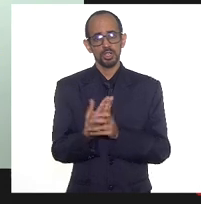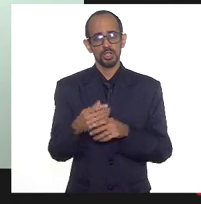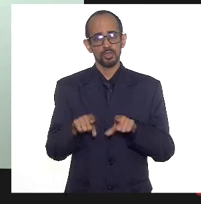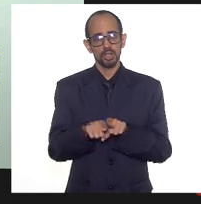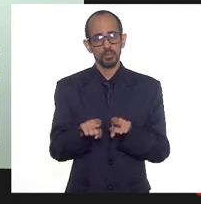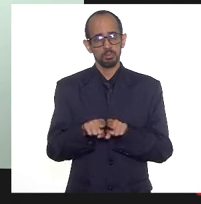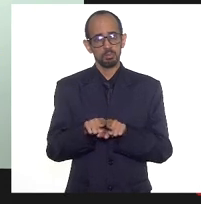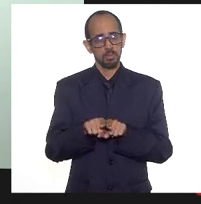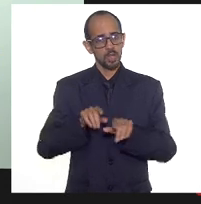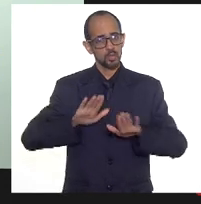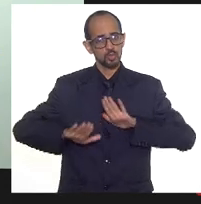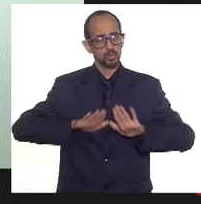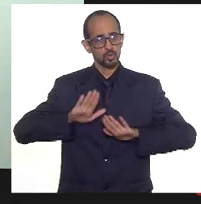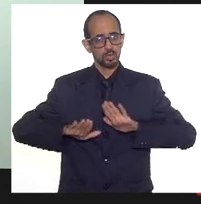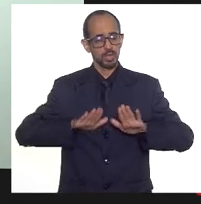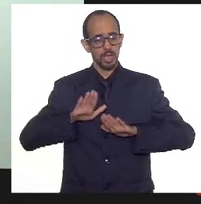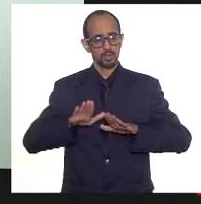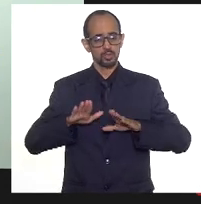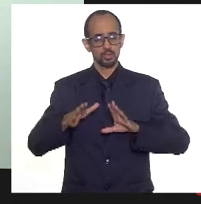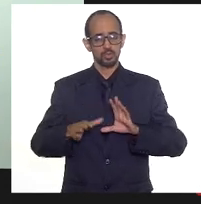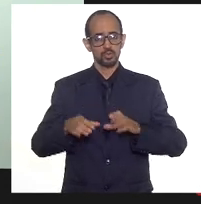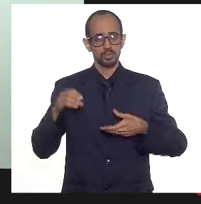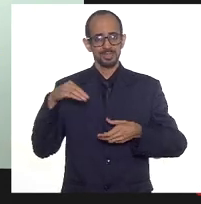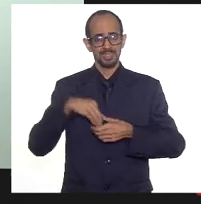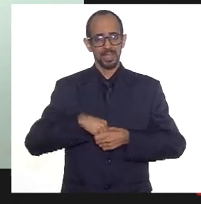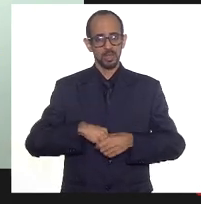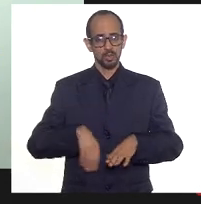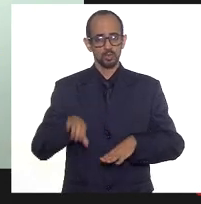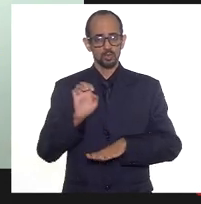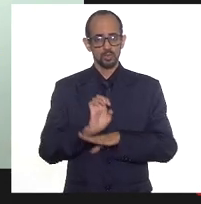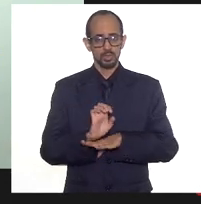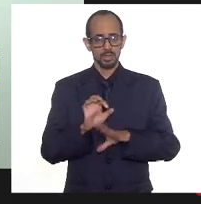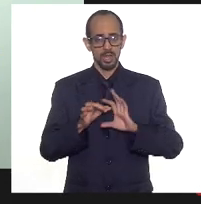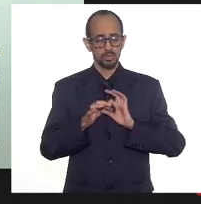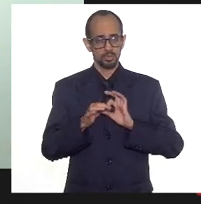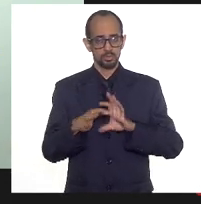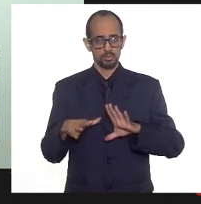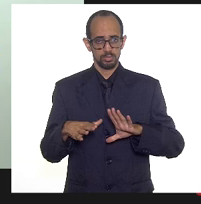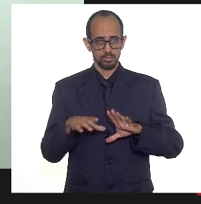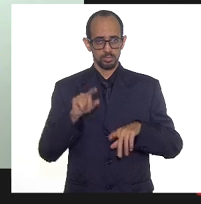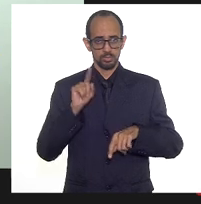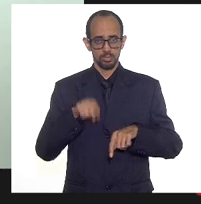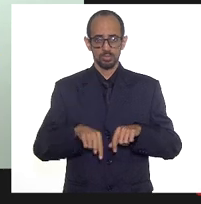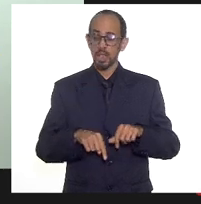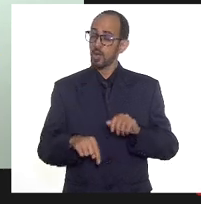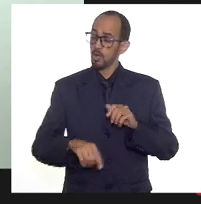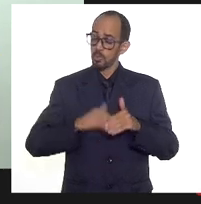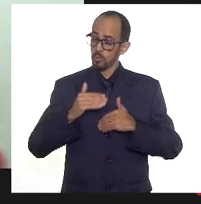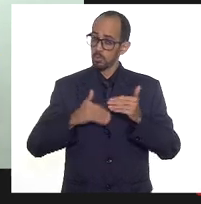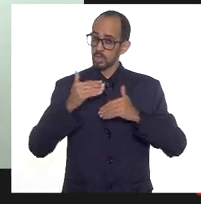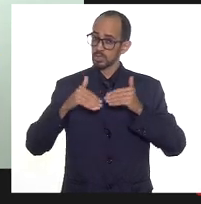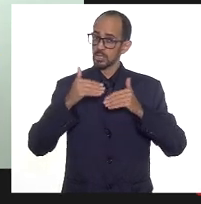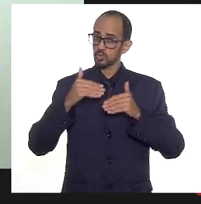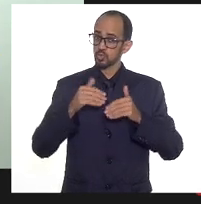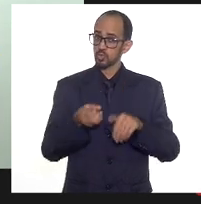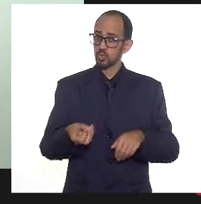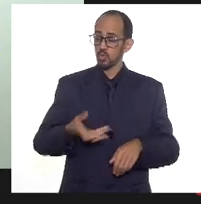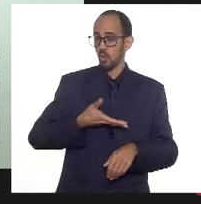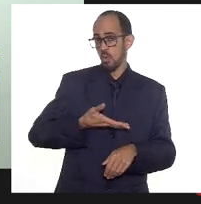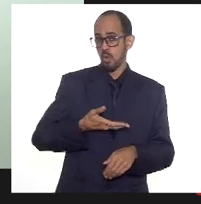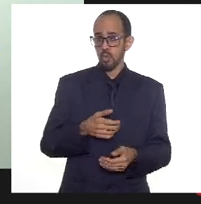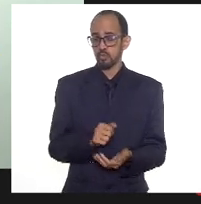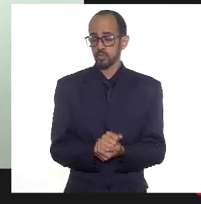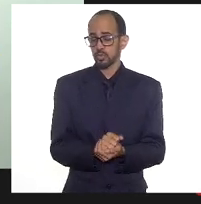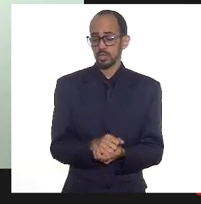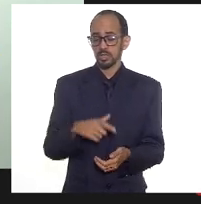de um Estado democrático de direito, é claro. É um processo, podemos dizer, um processo novo de